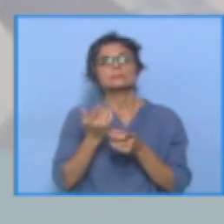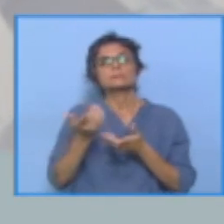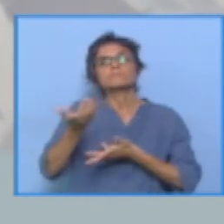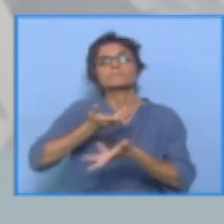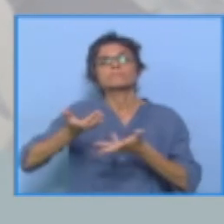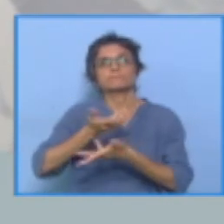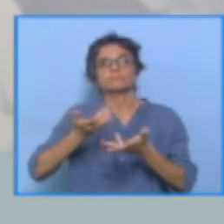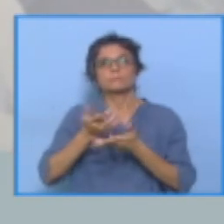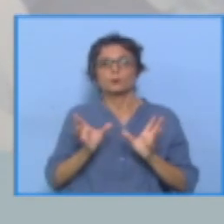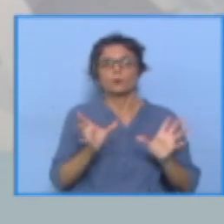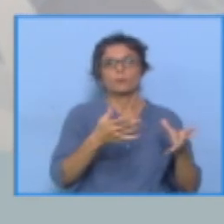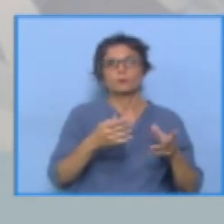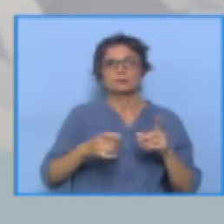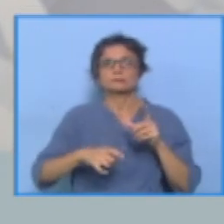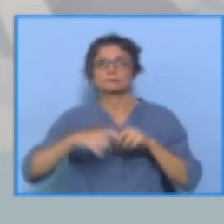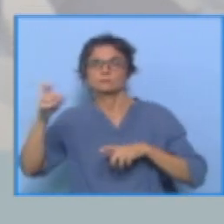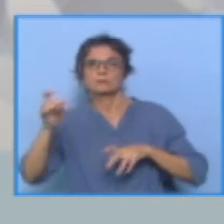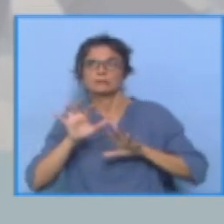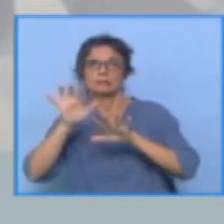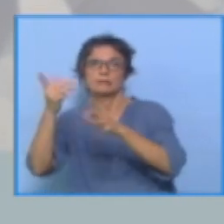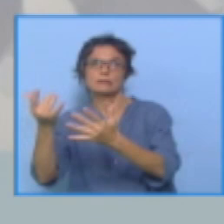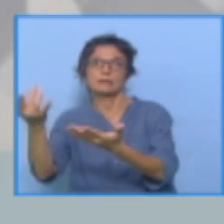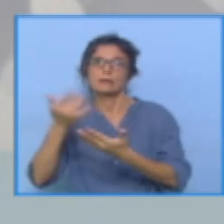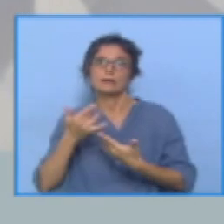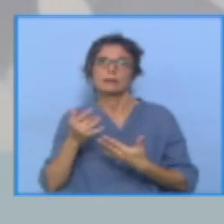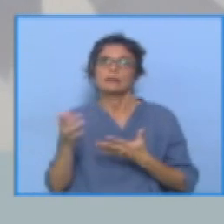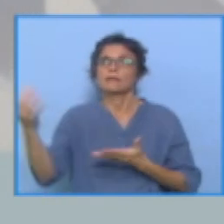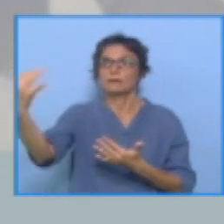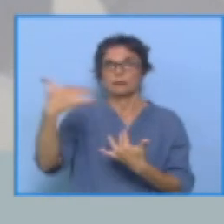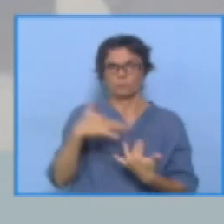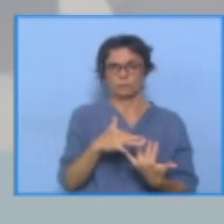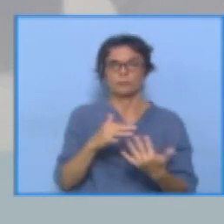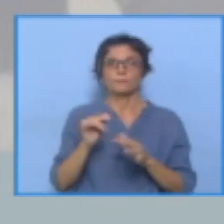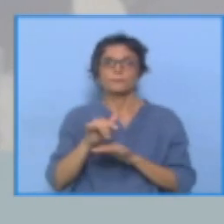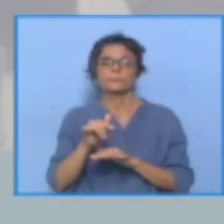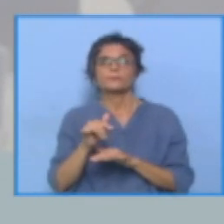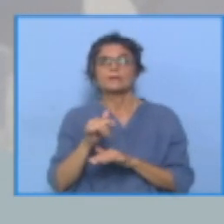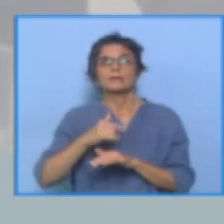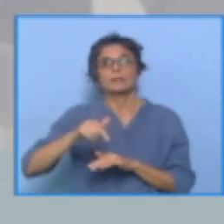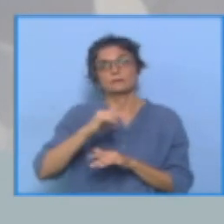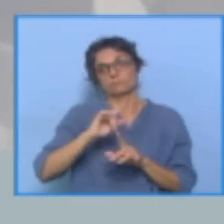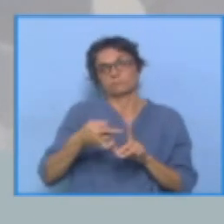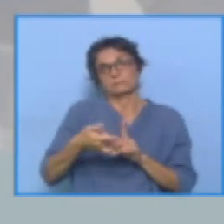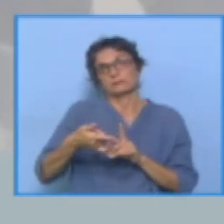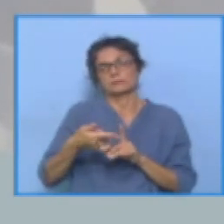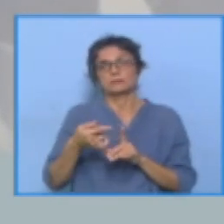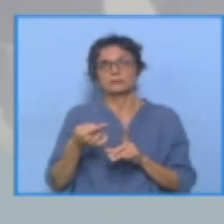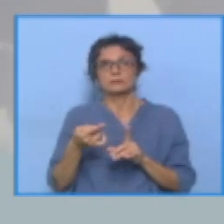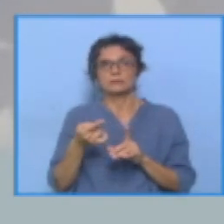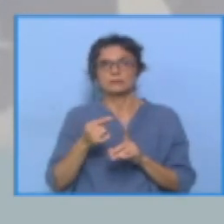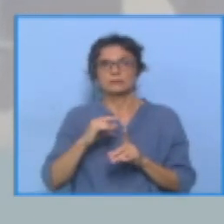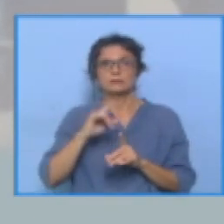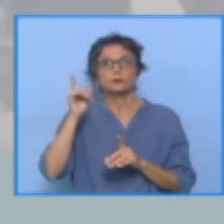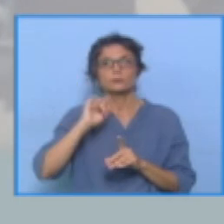entre comunidades migrantes e comunidades de acolhimento, e tivemos bastante sucesso. Este ano, e tendo em conta que o Dia Mundial